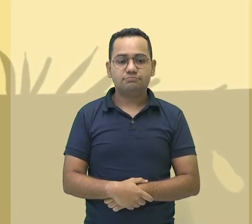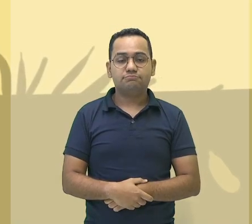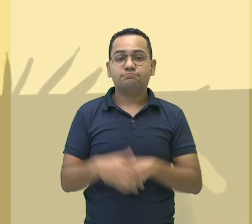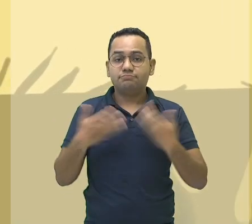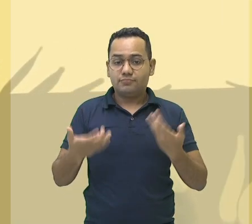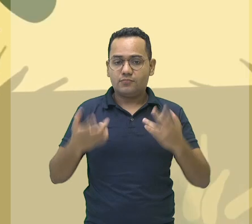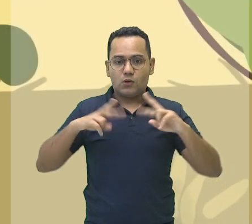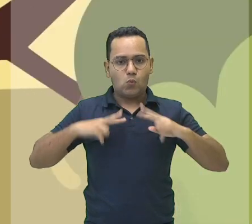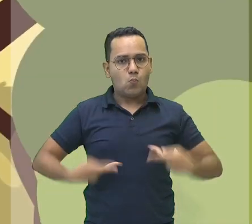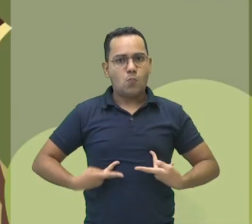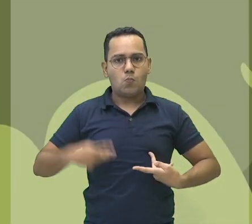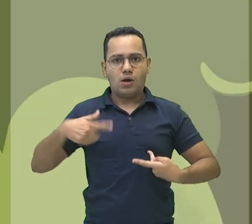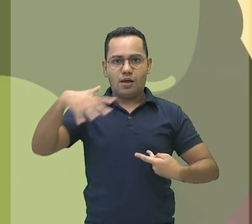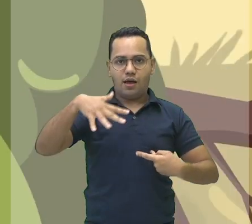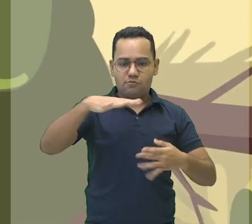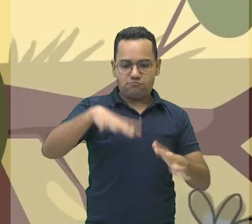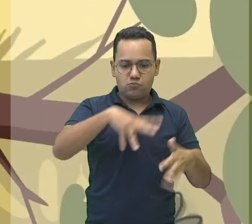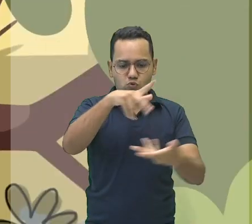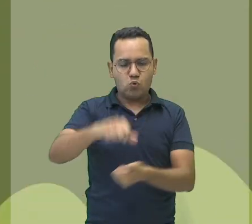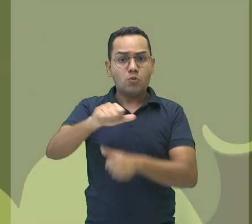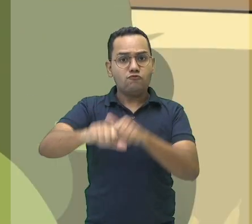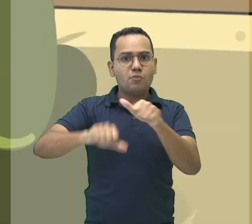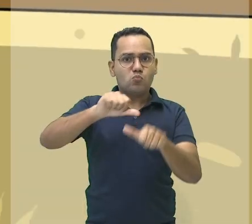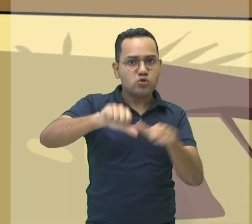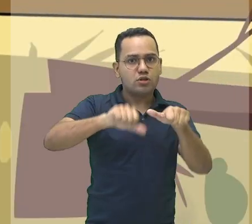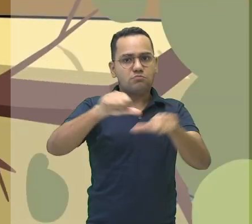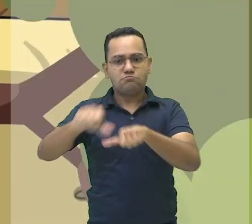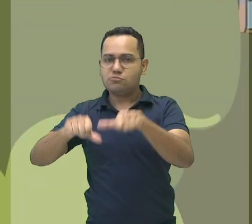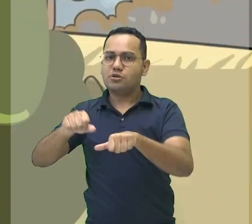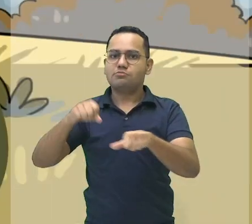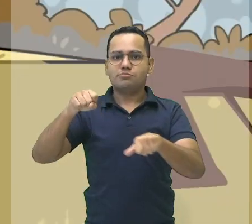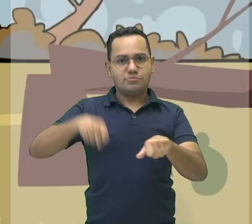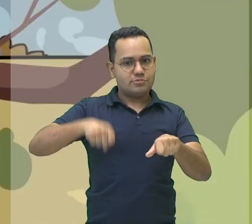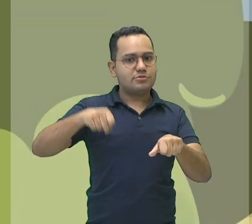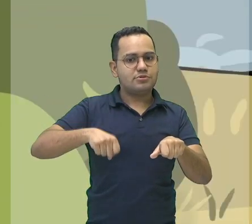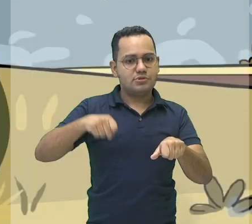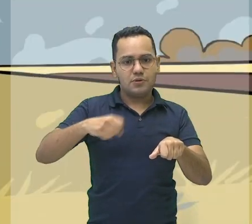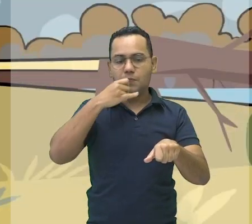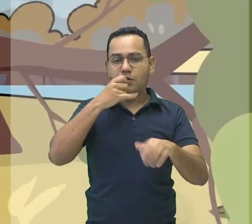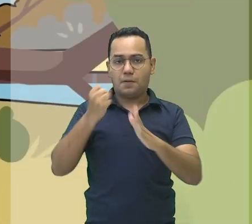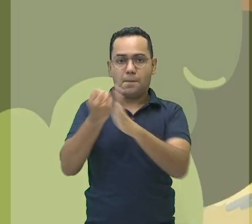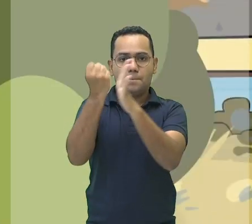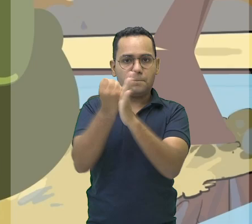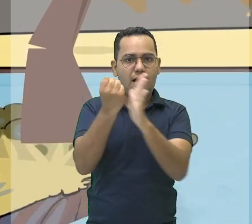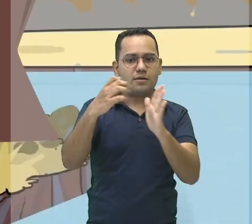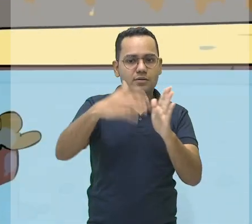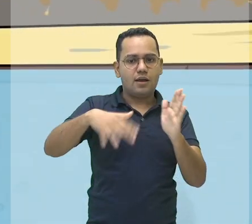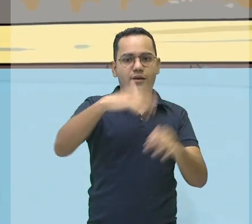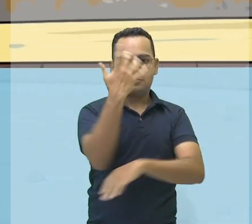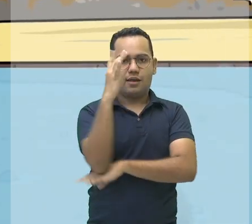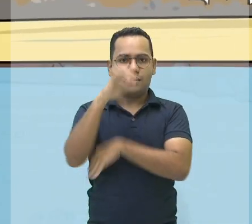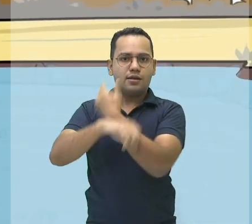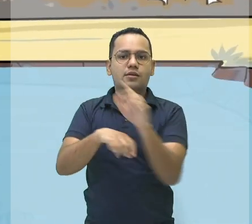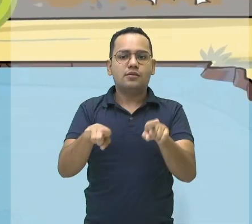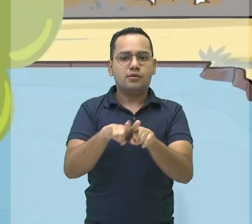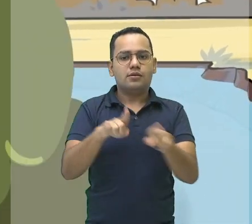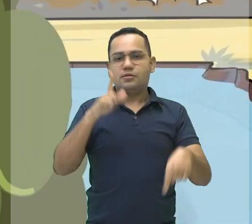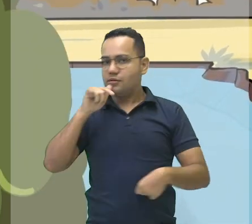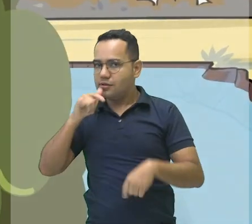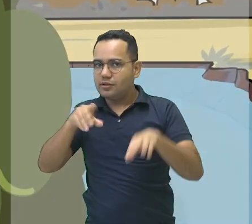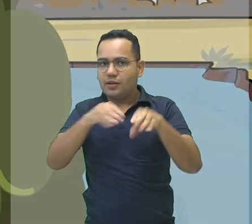vem modificando o planeta e causando impactos nos ecossistemas hídricos e terrestres.